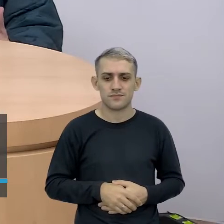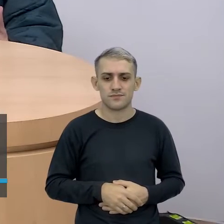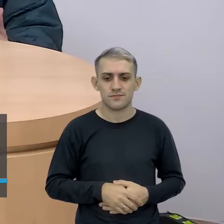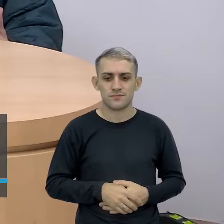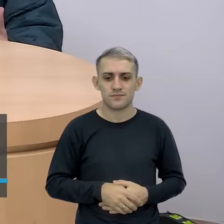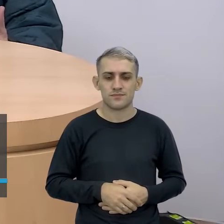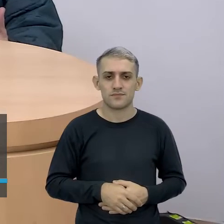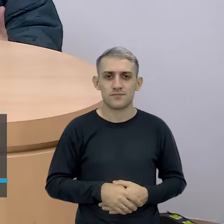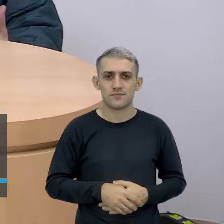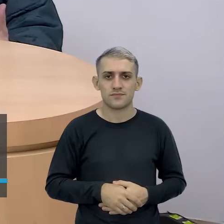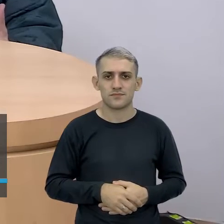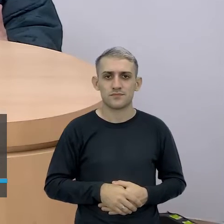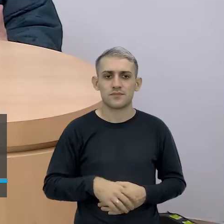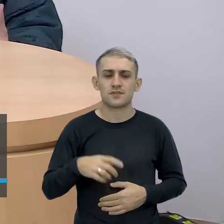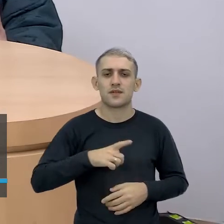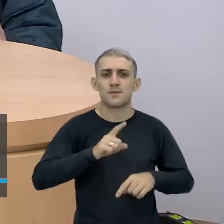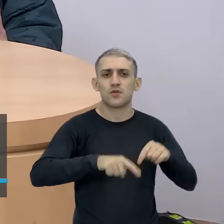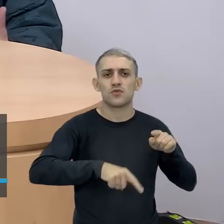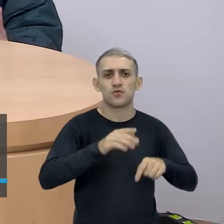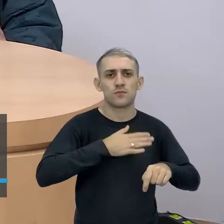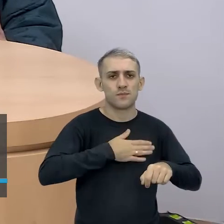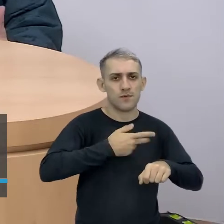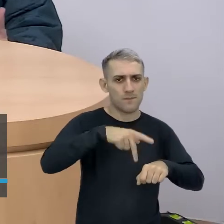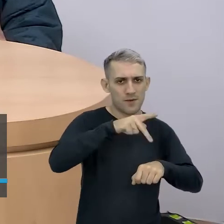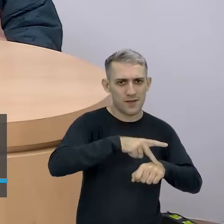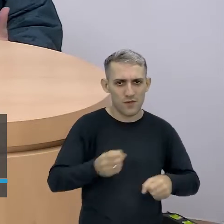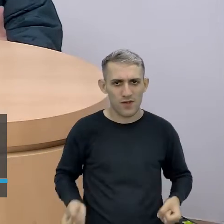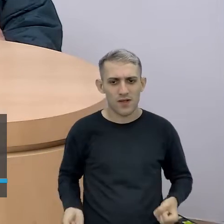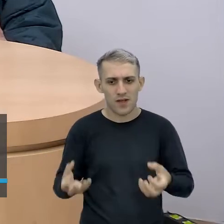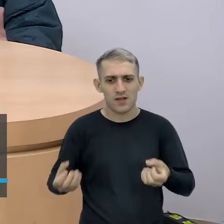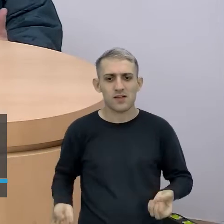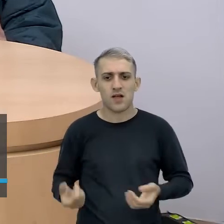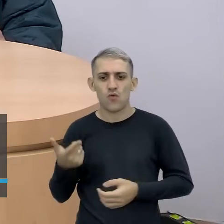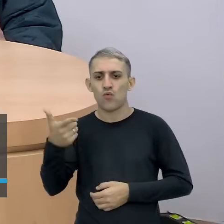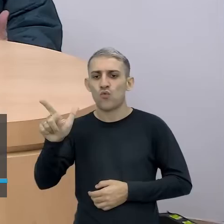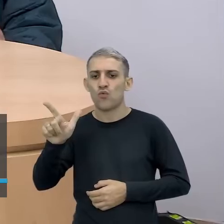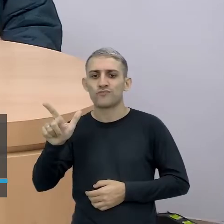Então, a riqueza que eu produzo no meu país, eu não vou gastar com outro.